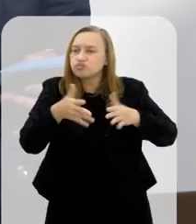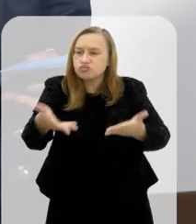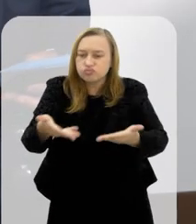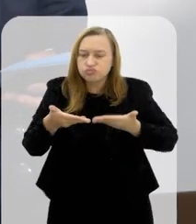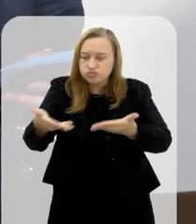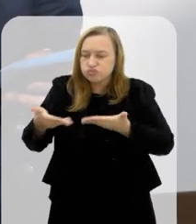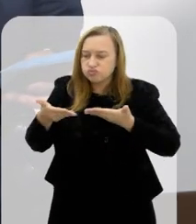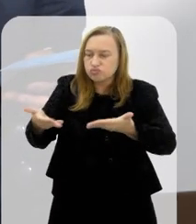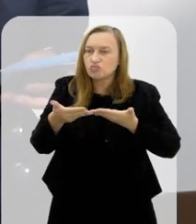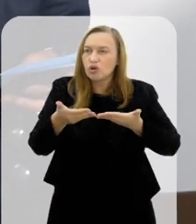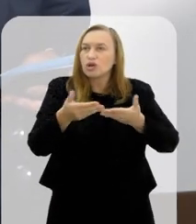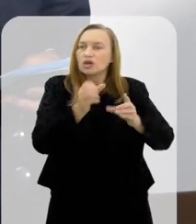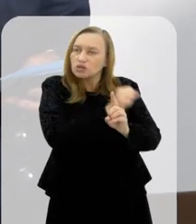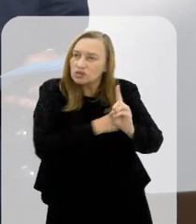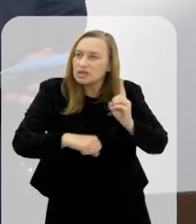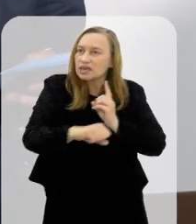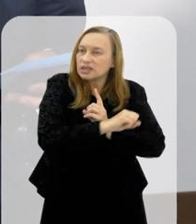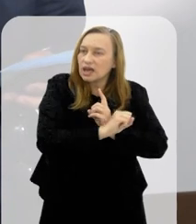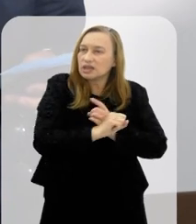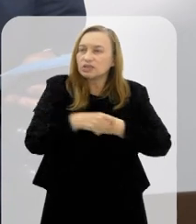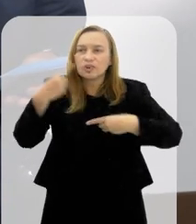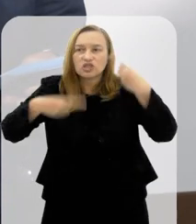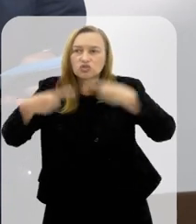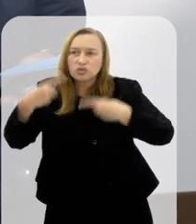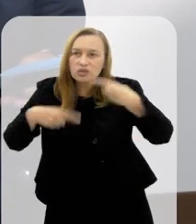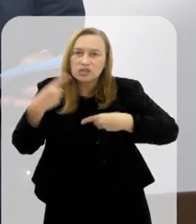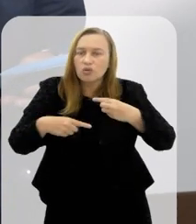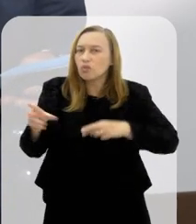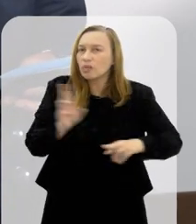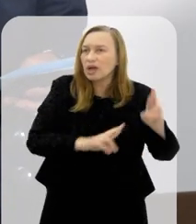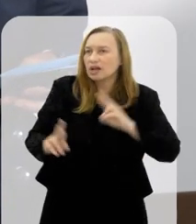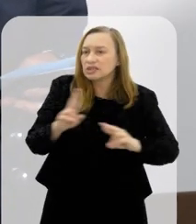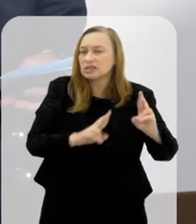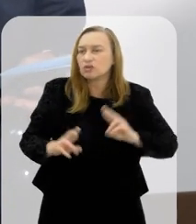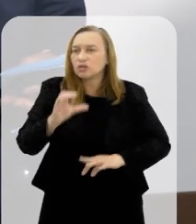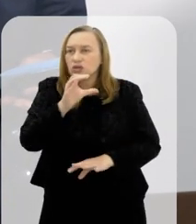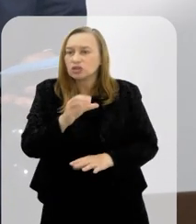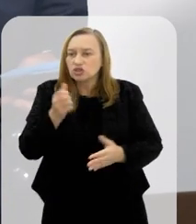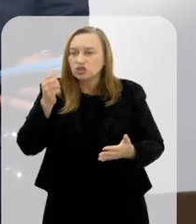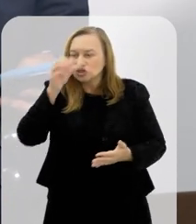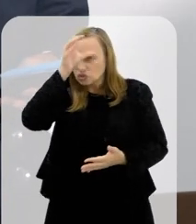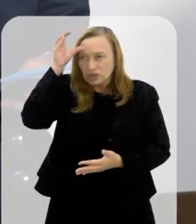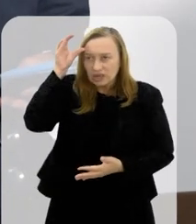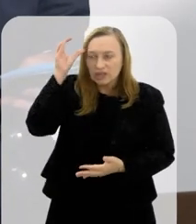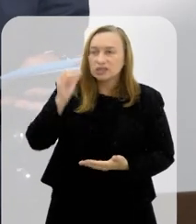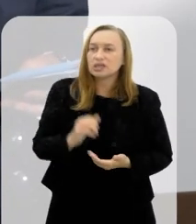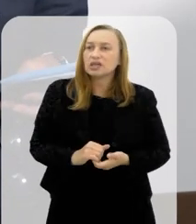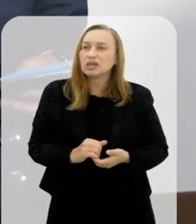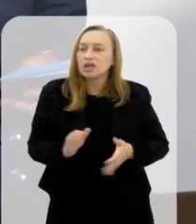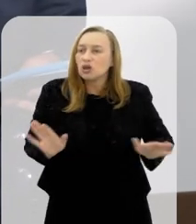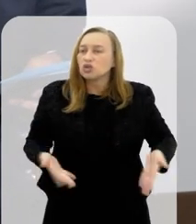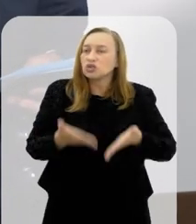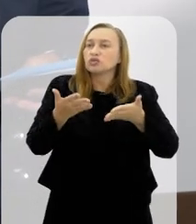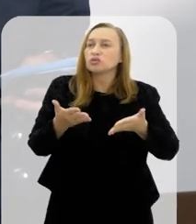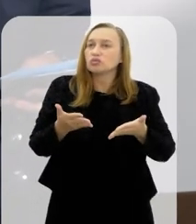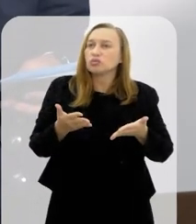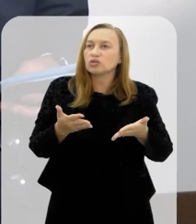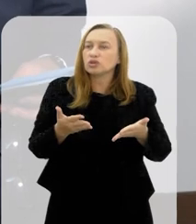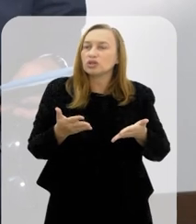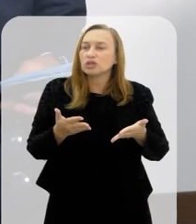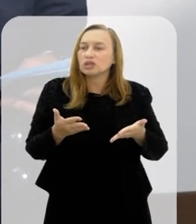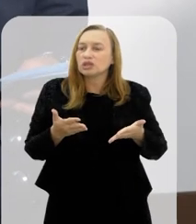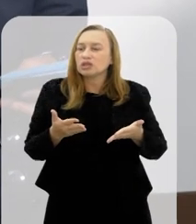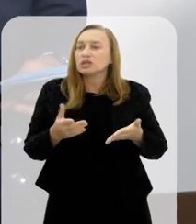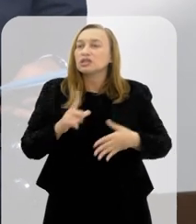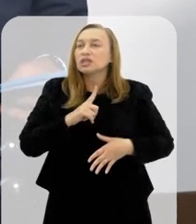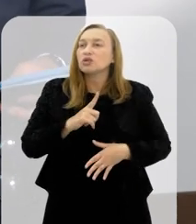chama a sociedade se traz a sociedade pro debate a respeito da relação de consumo há um estímulo e esse estímulo acaba gerando